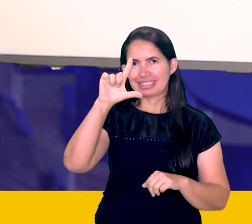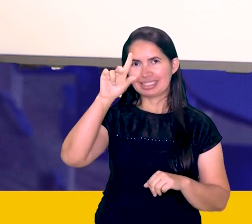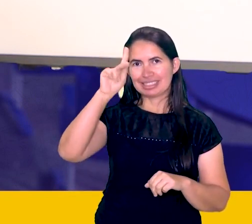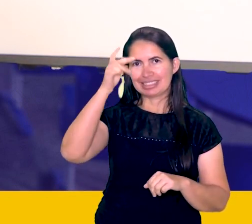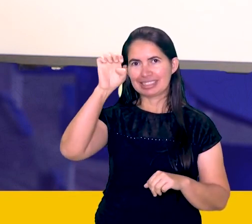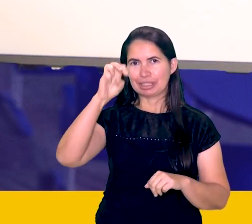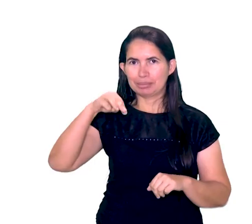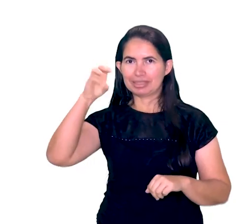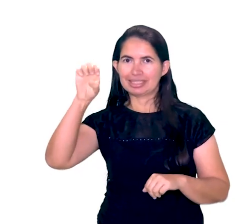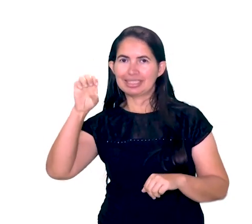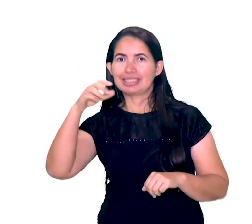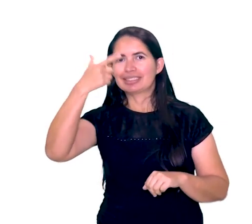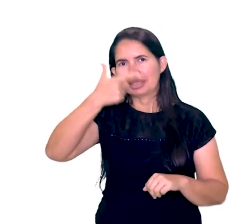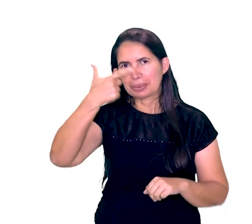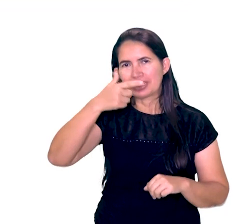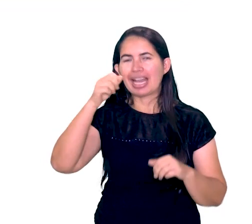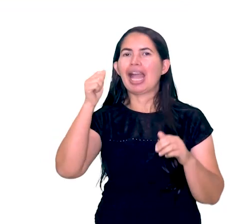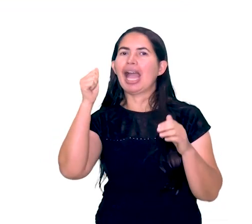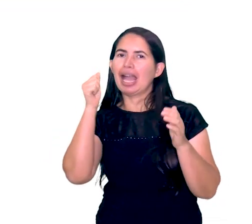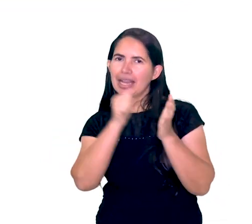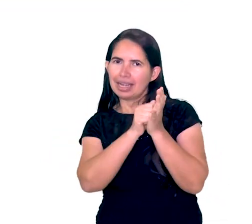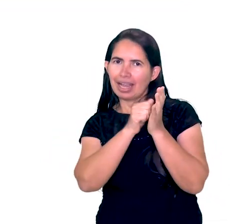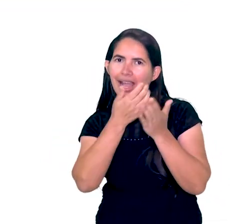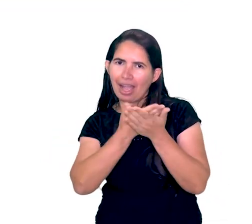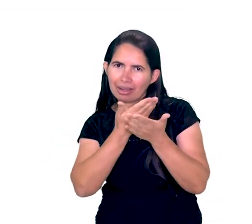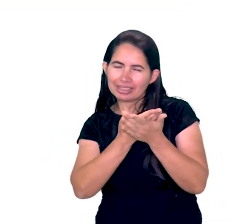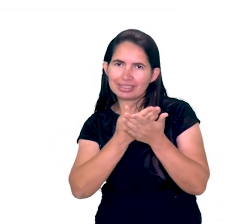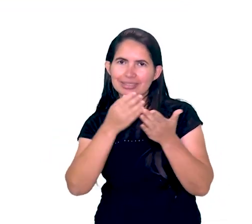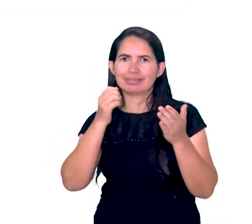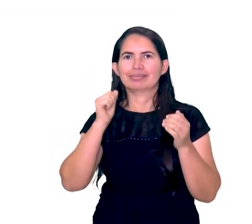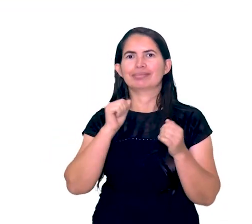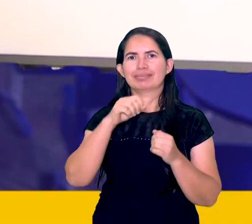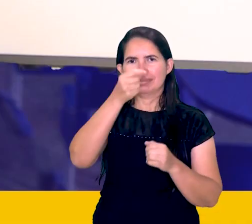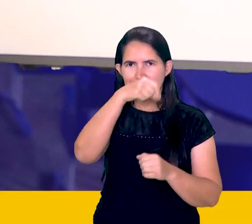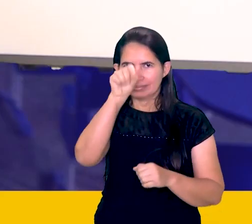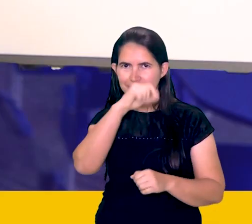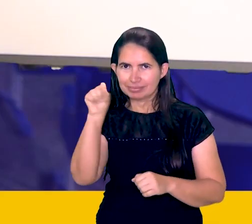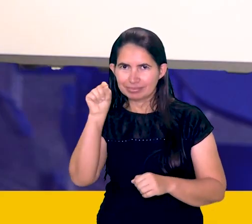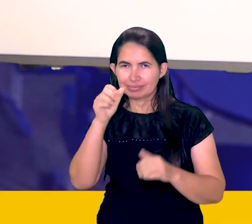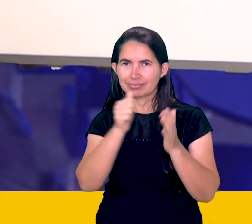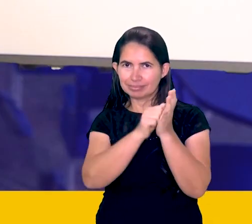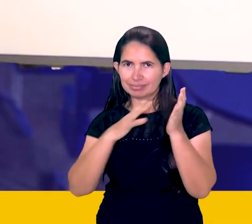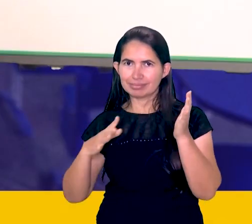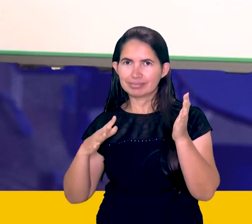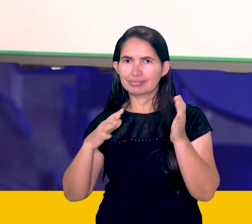vocês para a segunda aula de correção do material. Vamos lá?